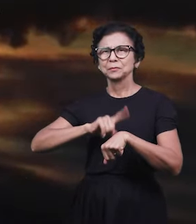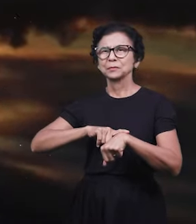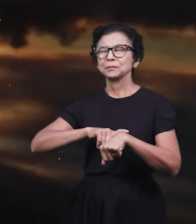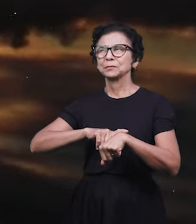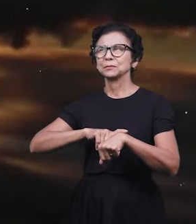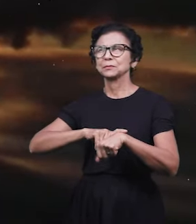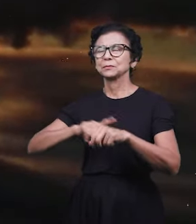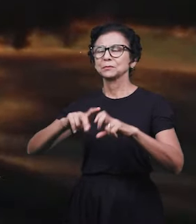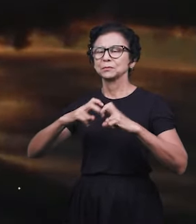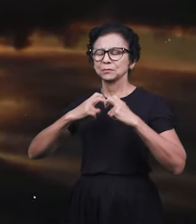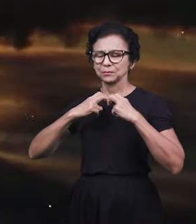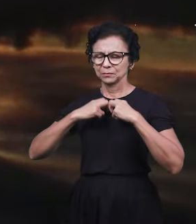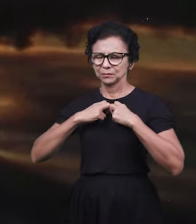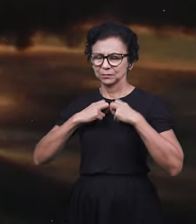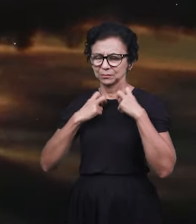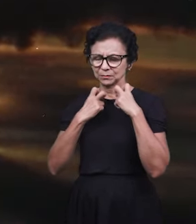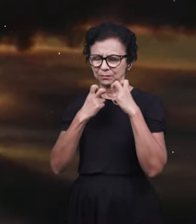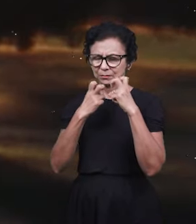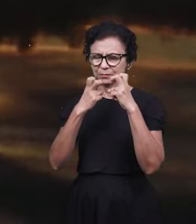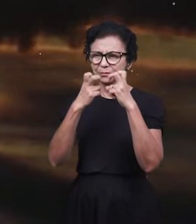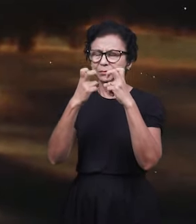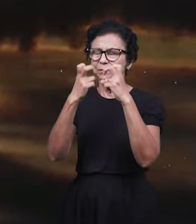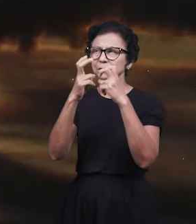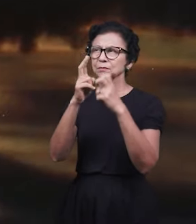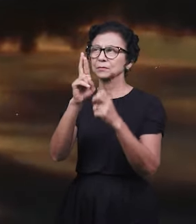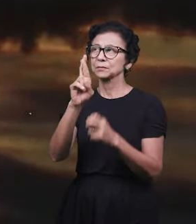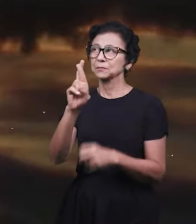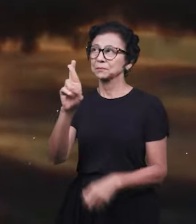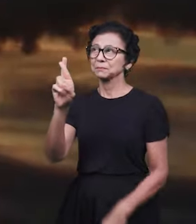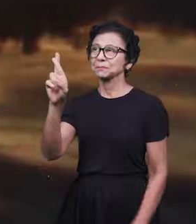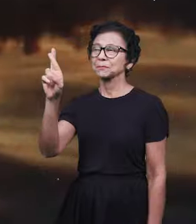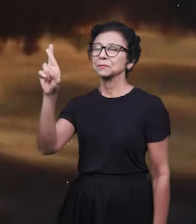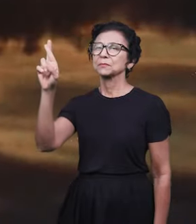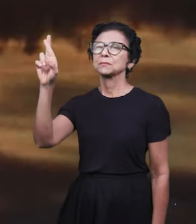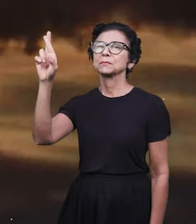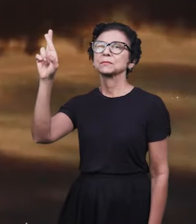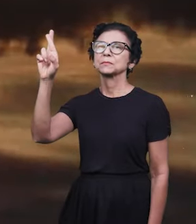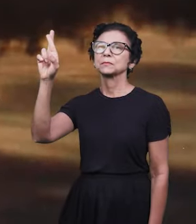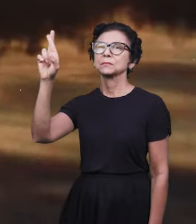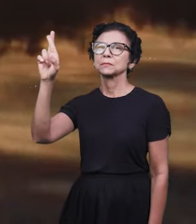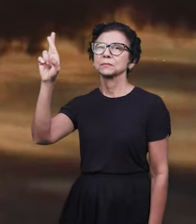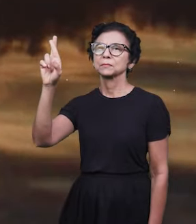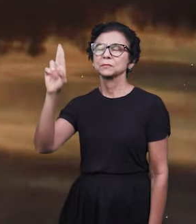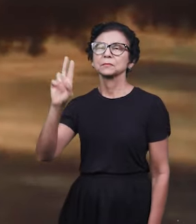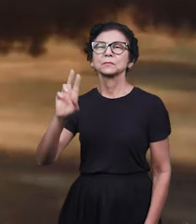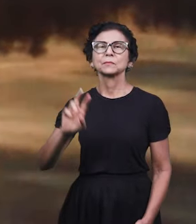à minha voz quando a ti clamar.